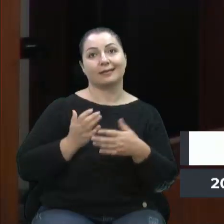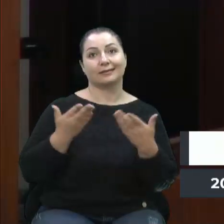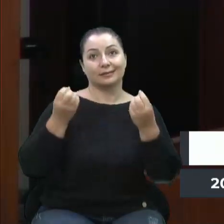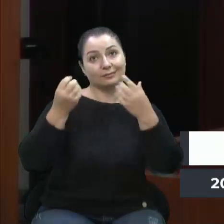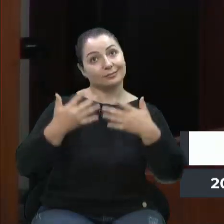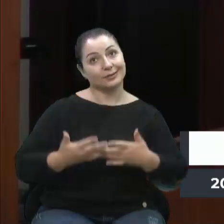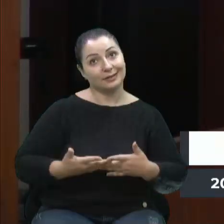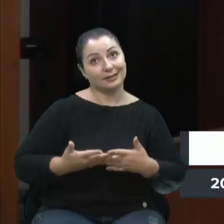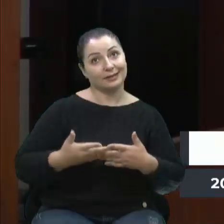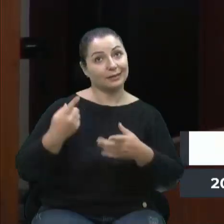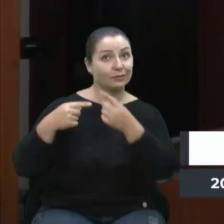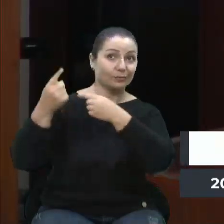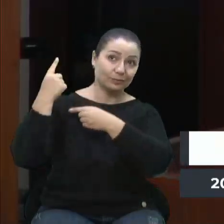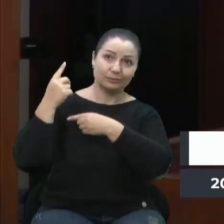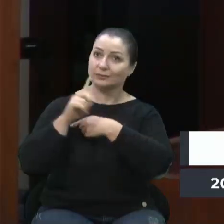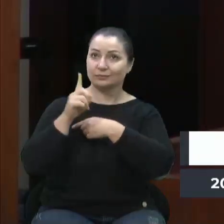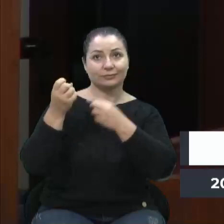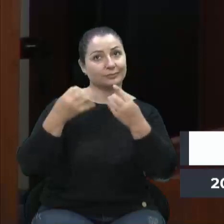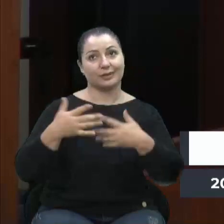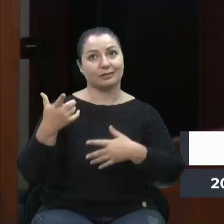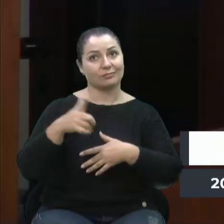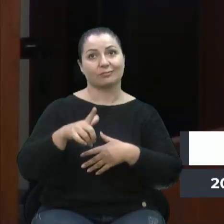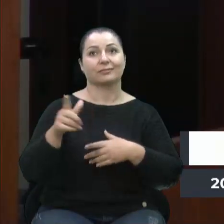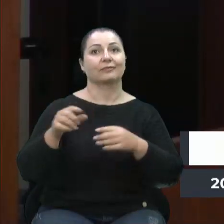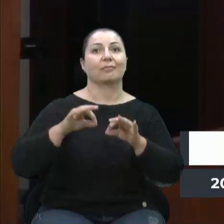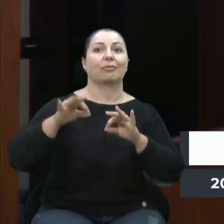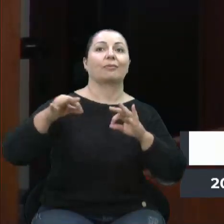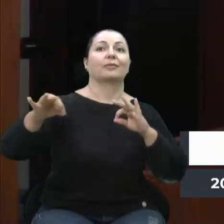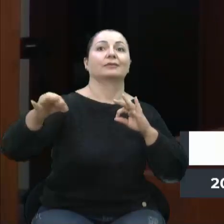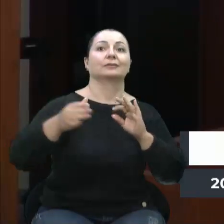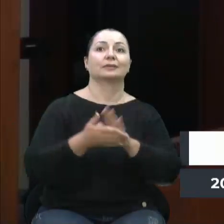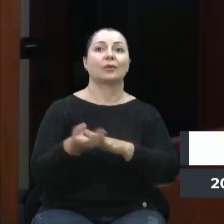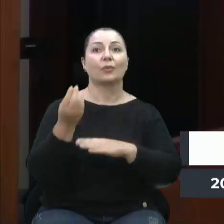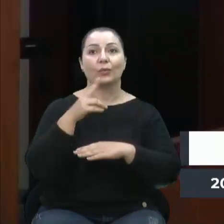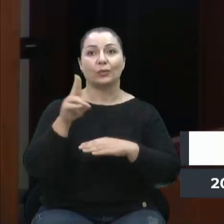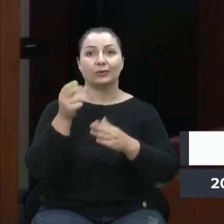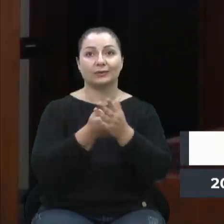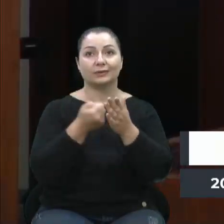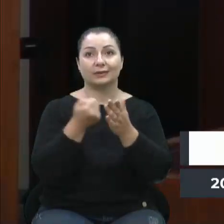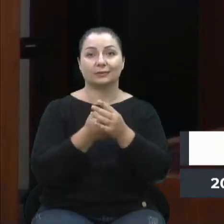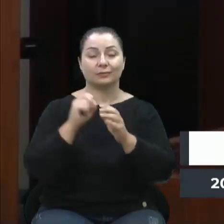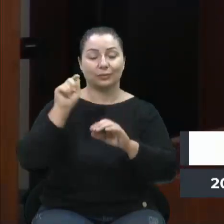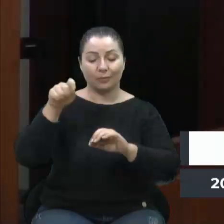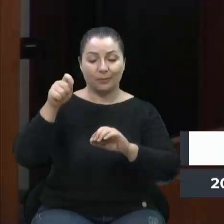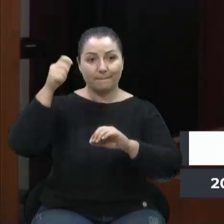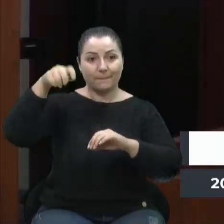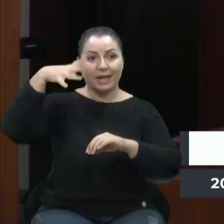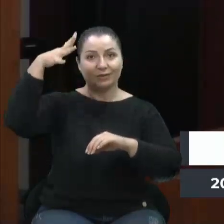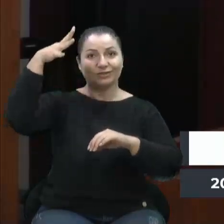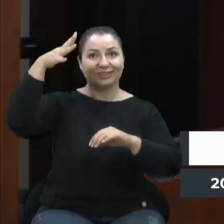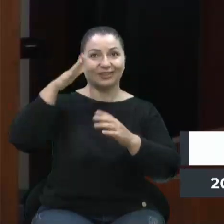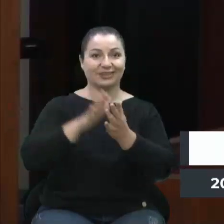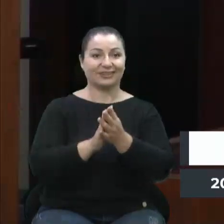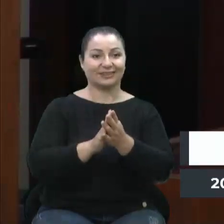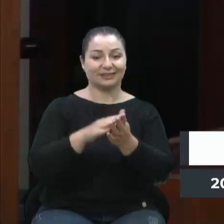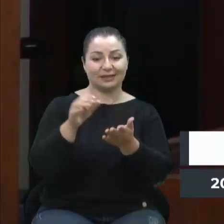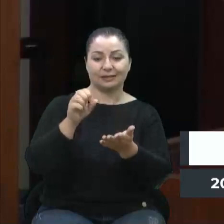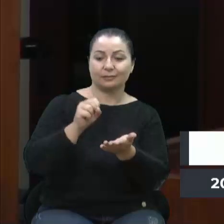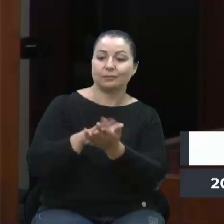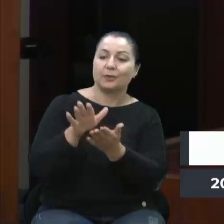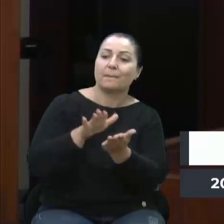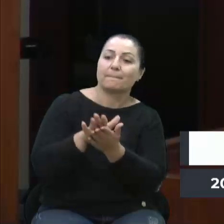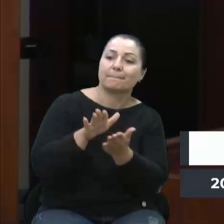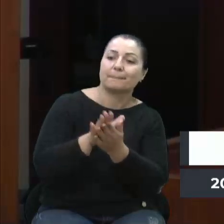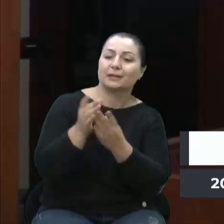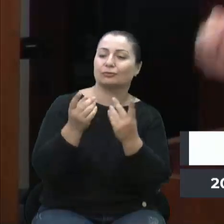comprido. Ou nós tentarmos através de mágica. O que é a mágica? Imprimir dinheiro, pegar